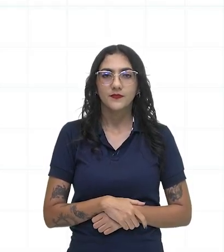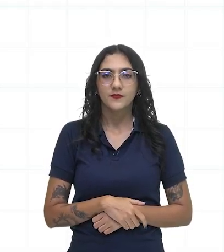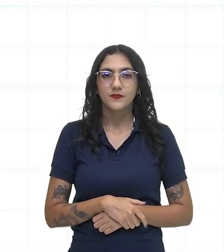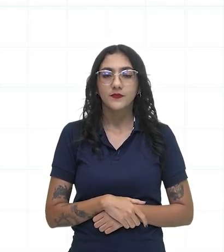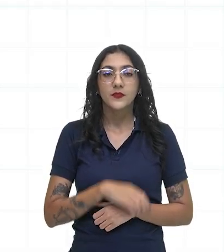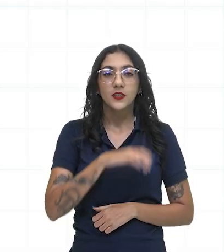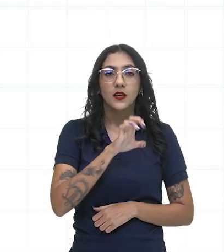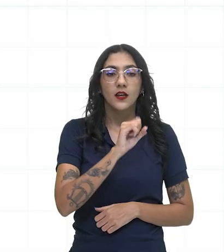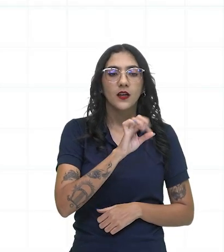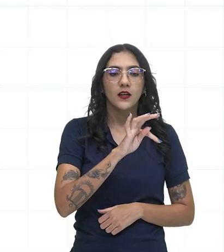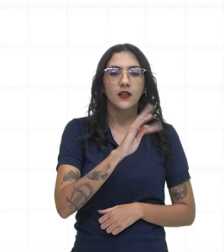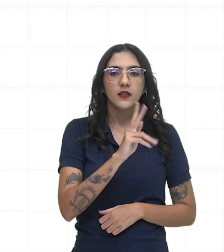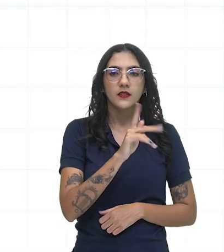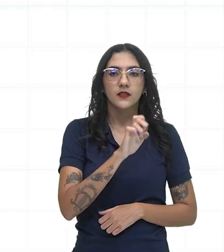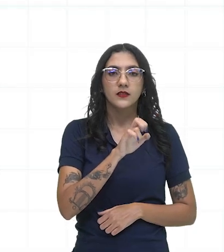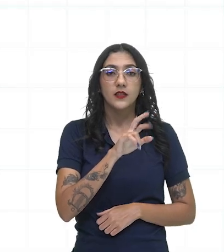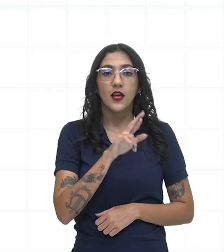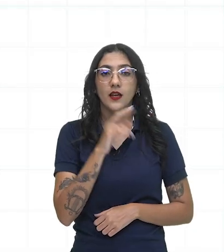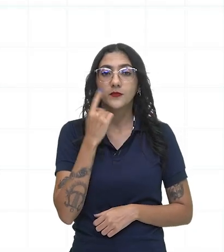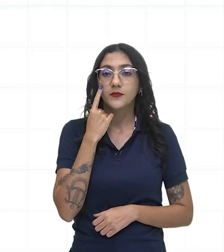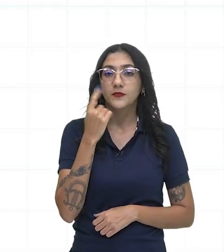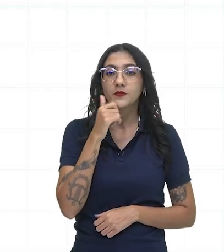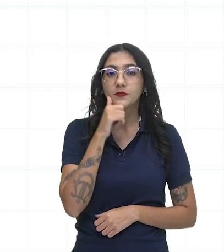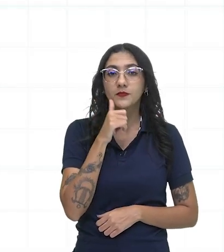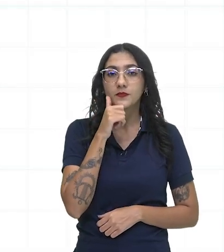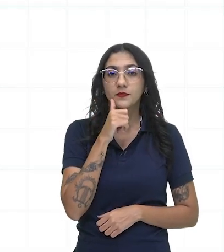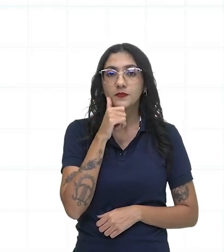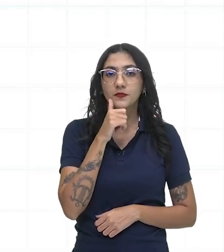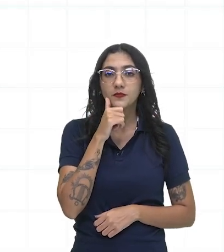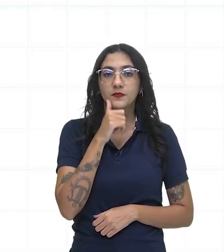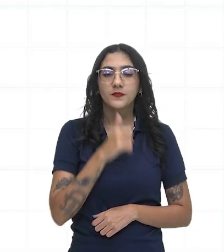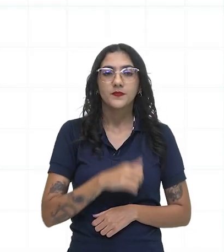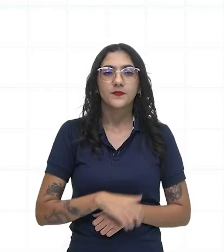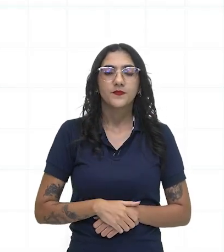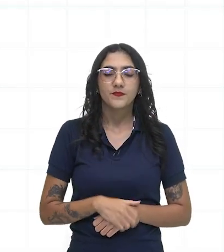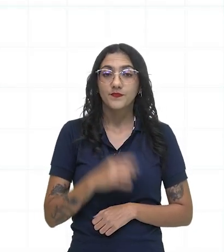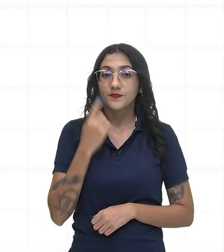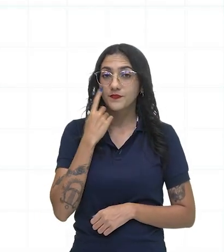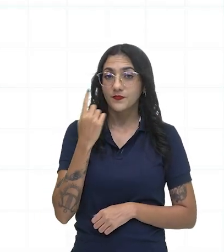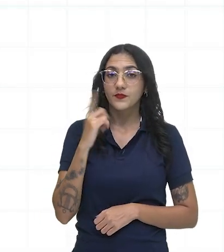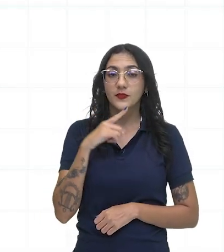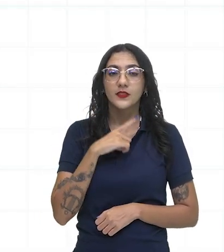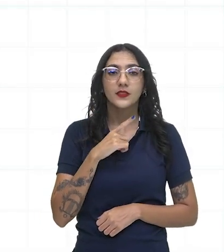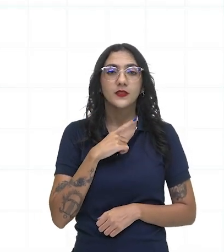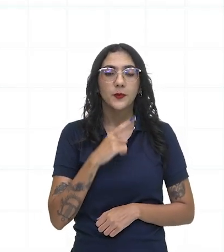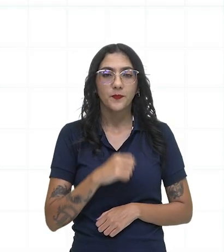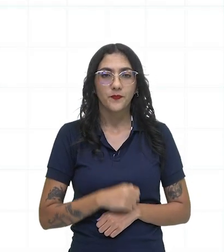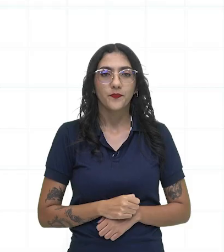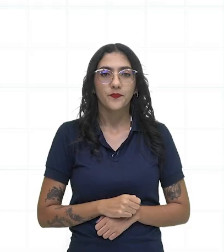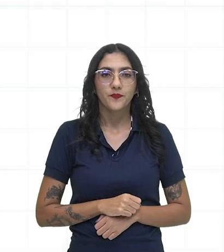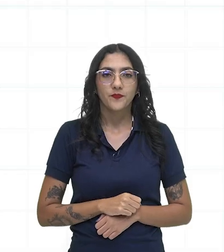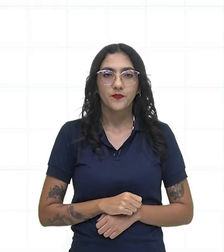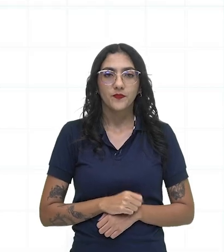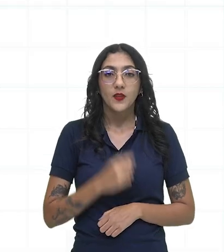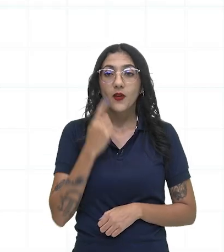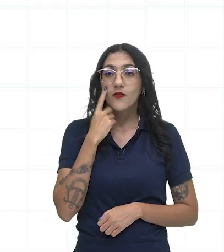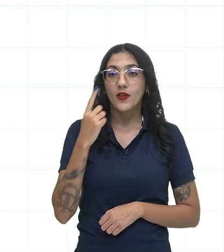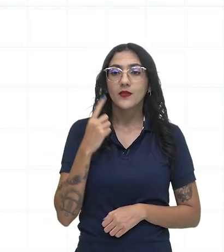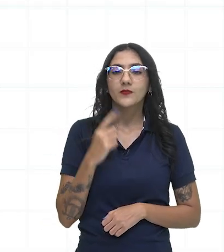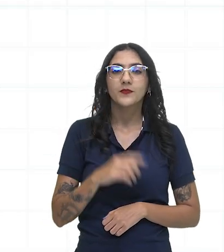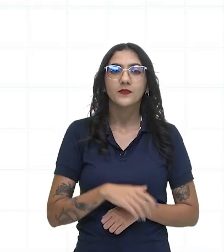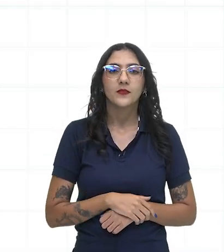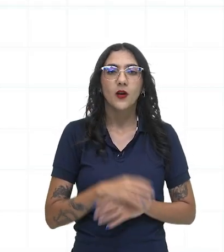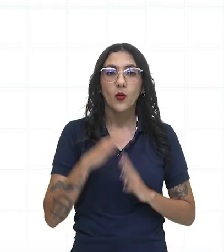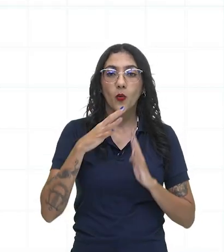Esther studied. Olha só, o verbo study, ele termina em consoante Y. Eu tirei o Y